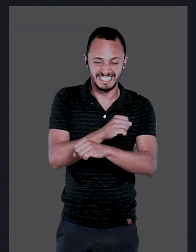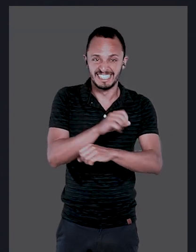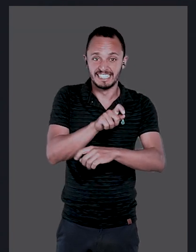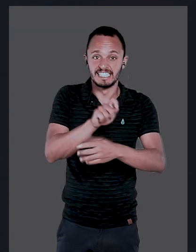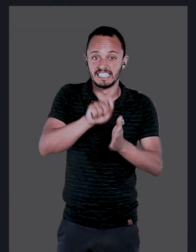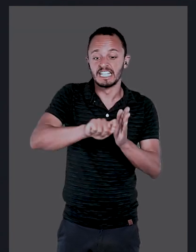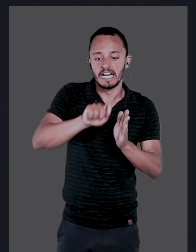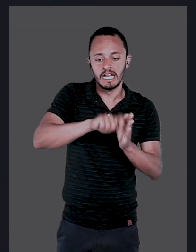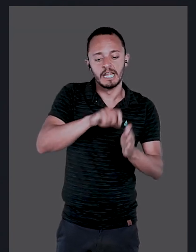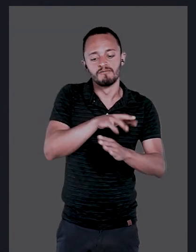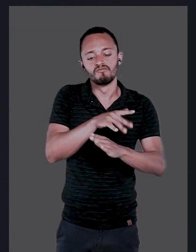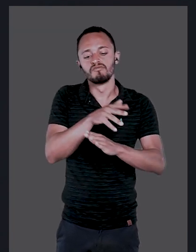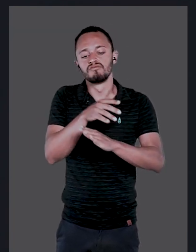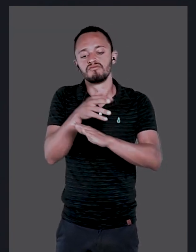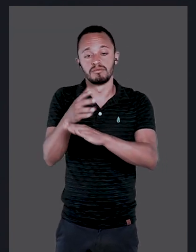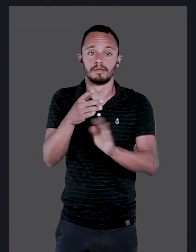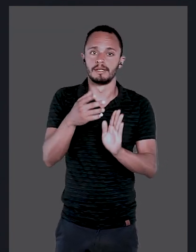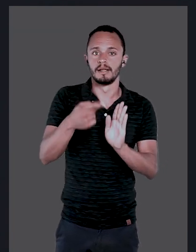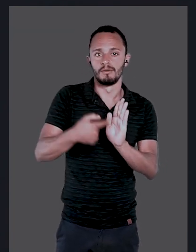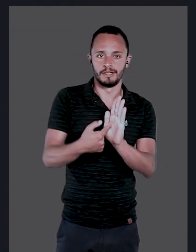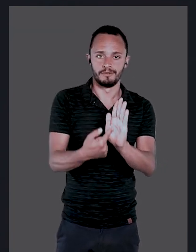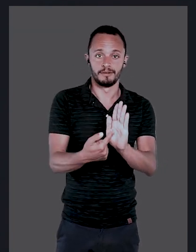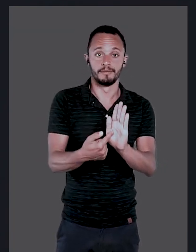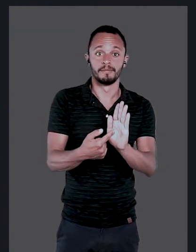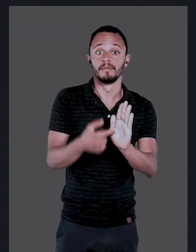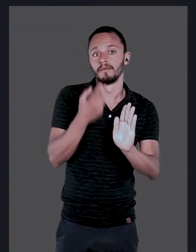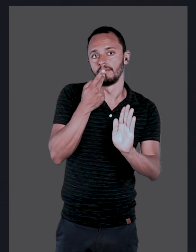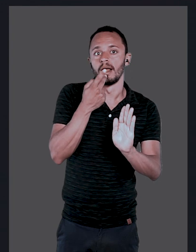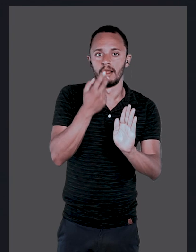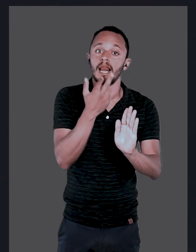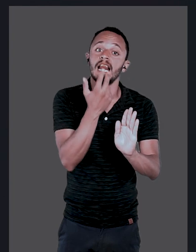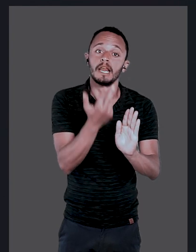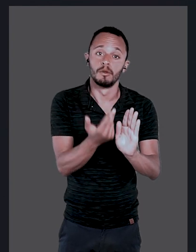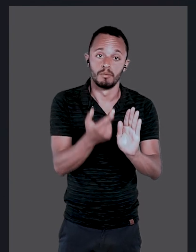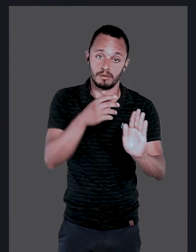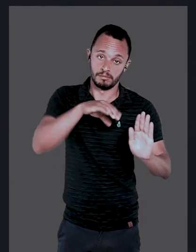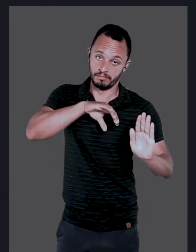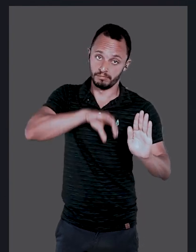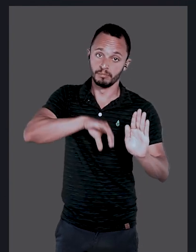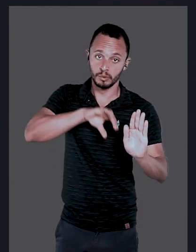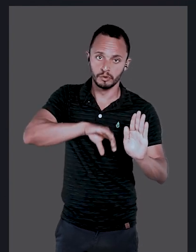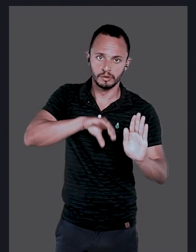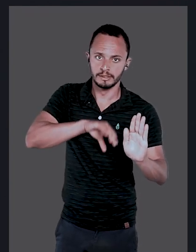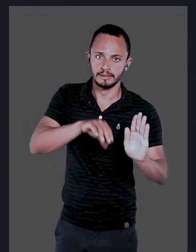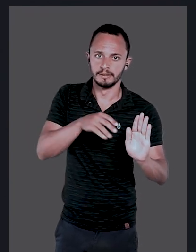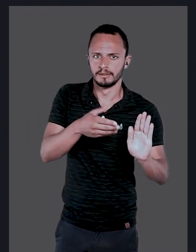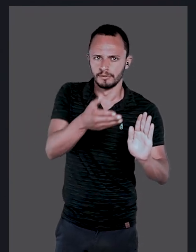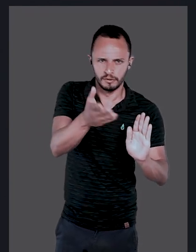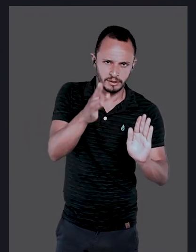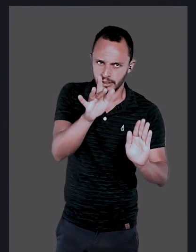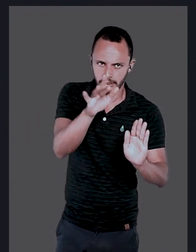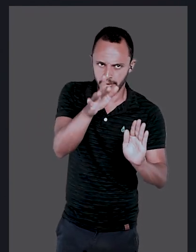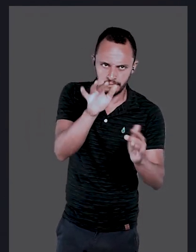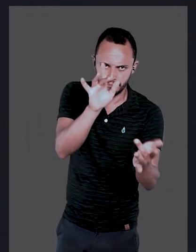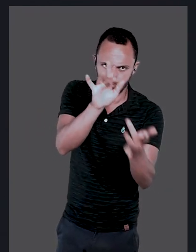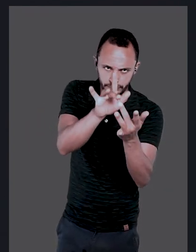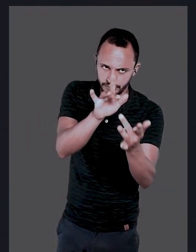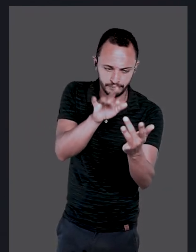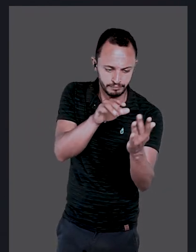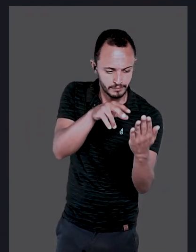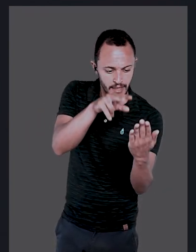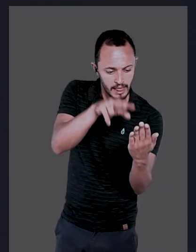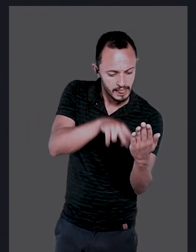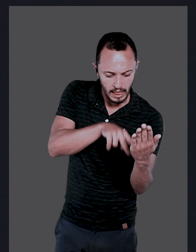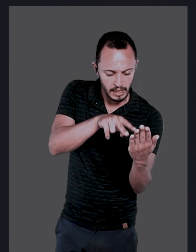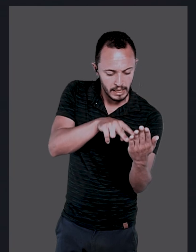fora o livro, porque eu queria muito que, ainda que a língua que eu esteja a usar seja a portuguesa, que qualquer um